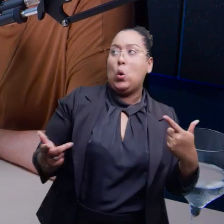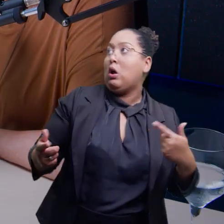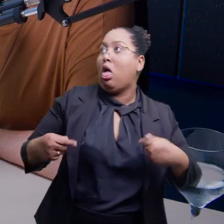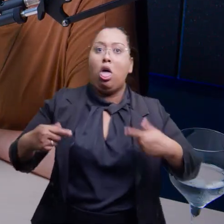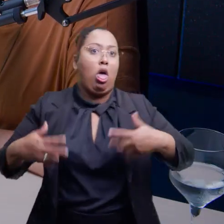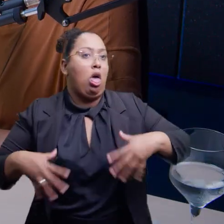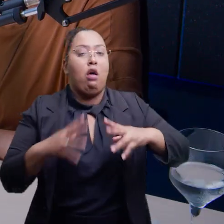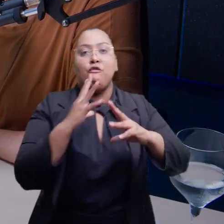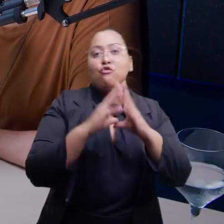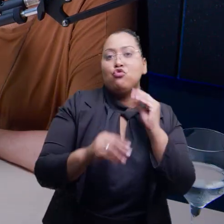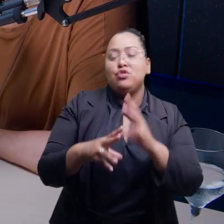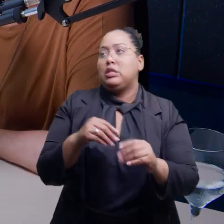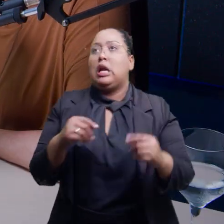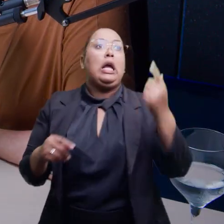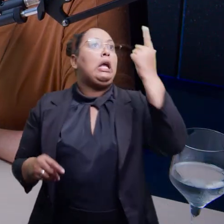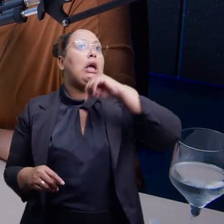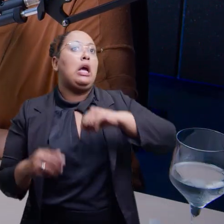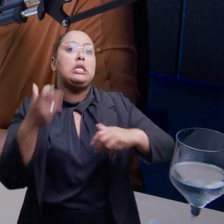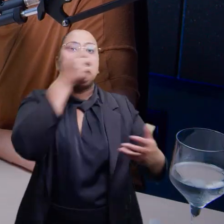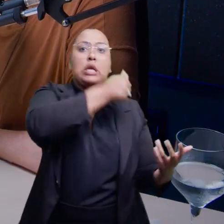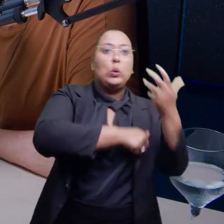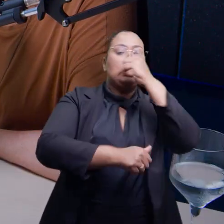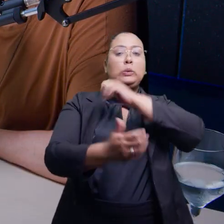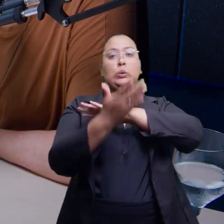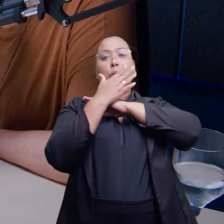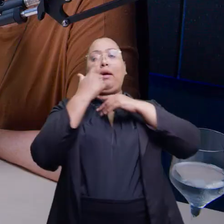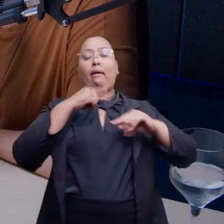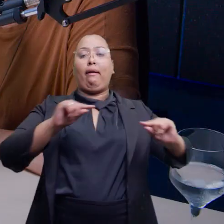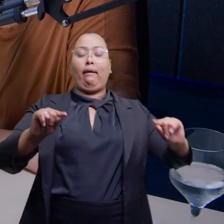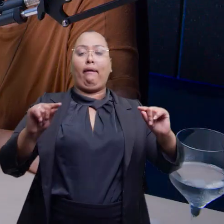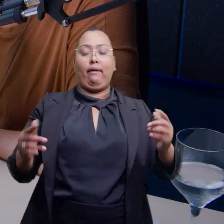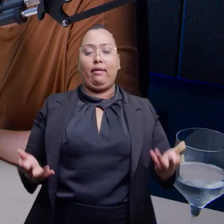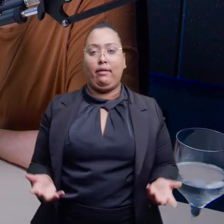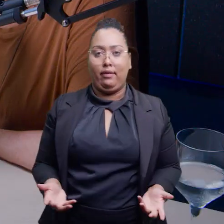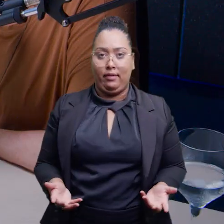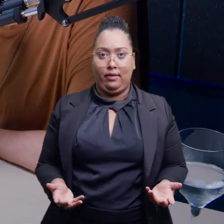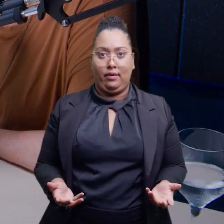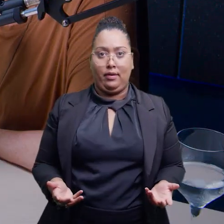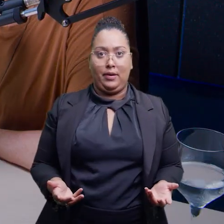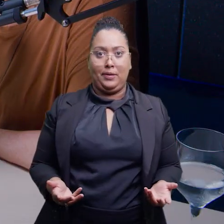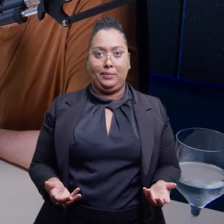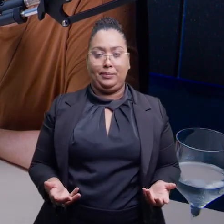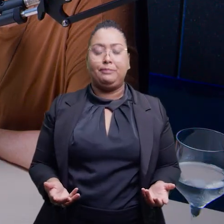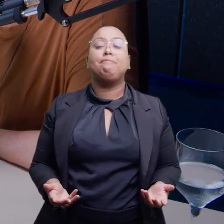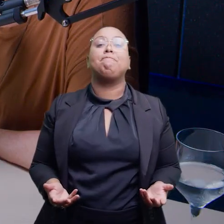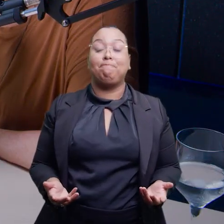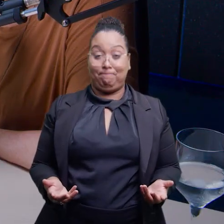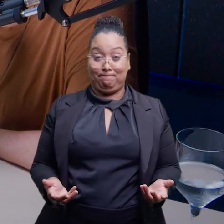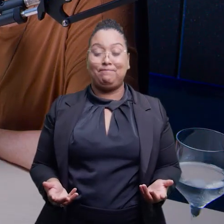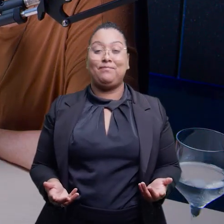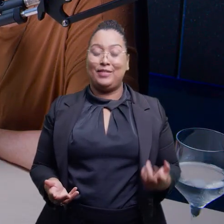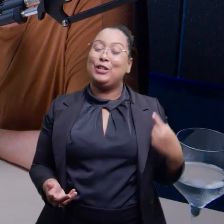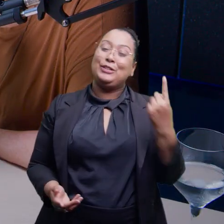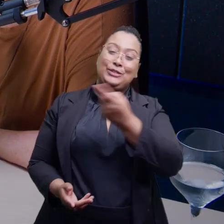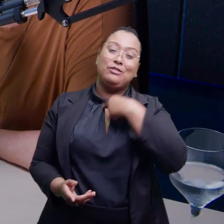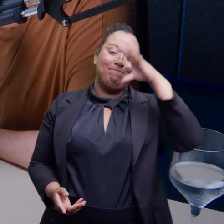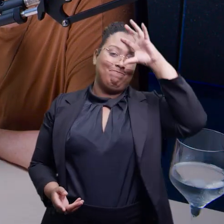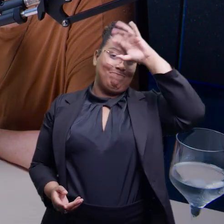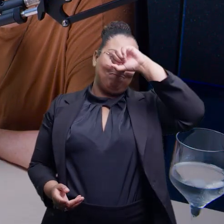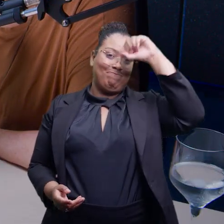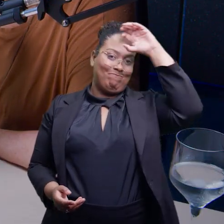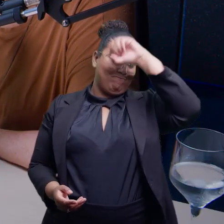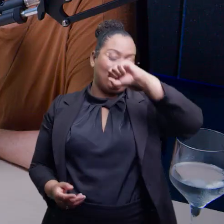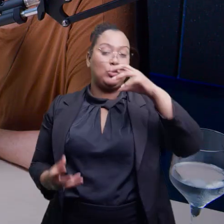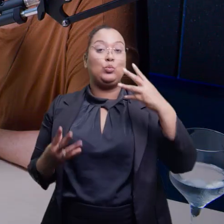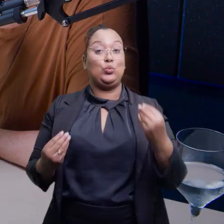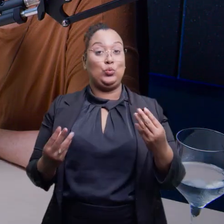precisar fugir, de não saber para quem pedir socorro. Então, isso a gente tem aprendido muito. Né?